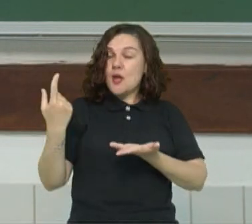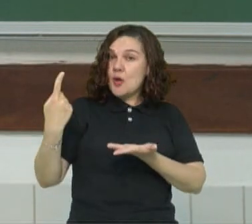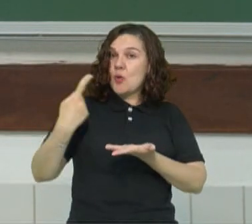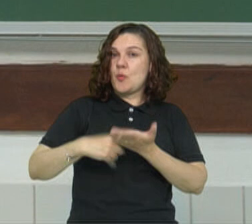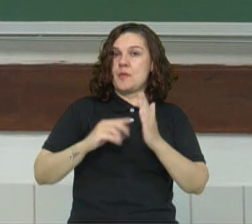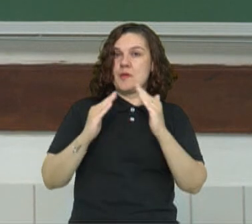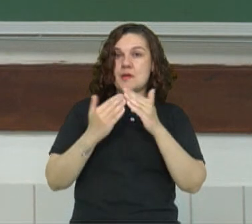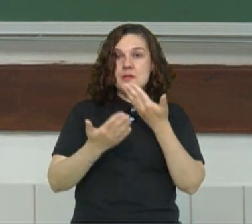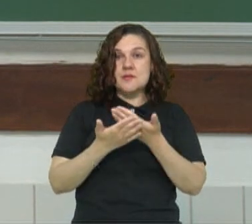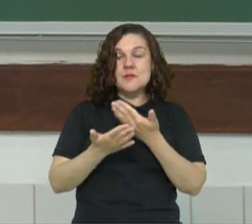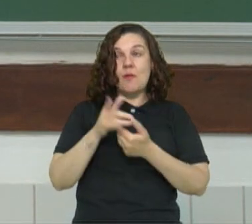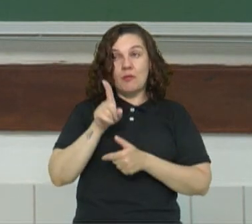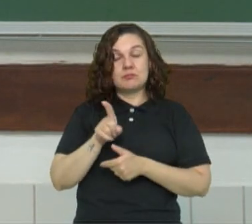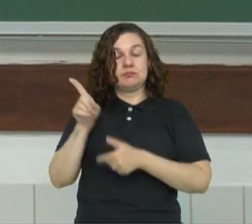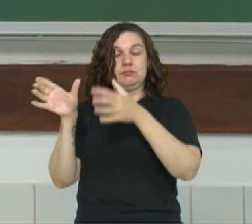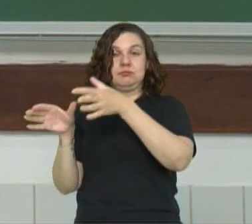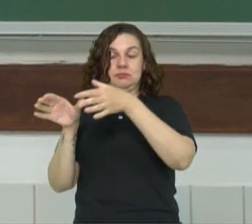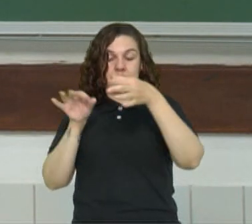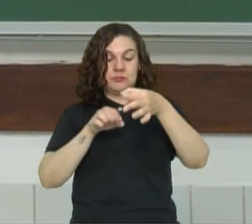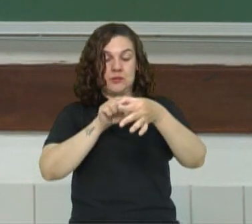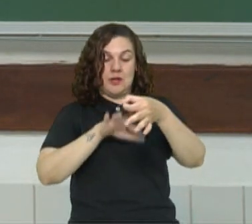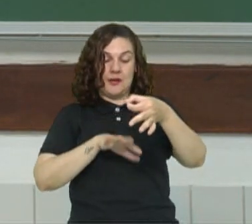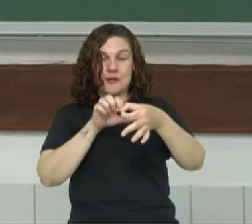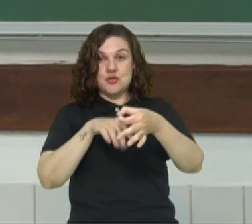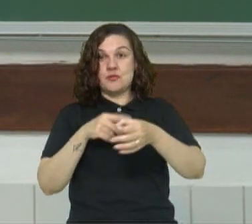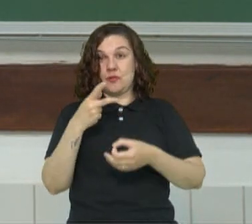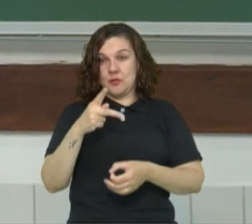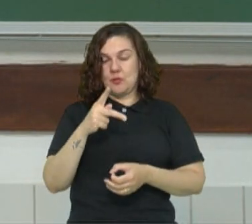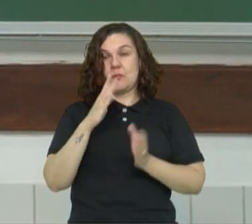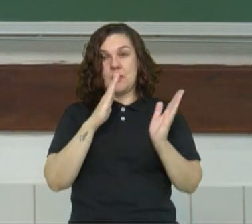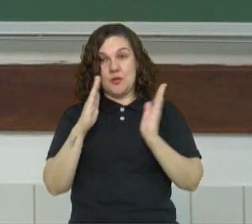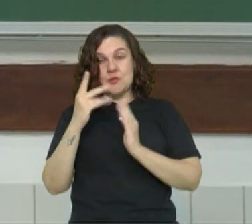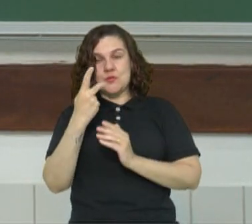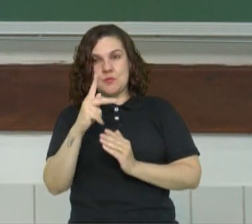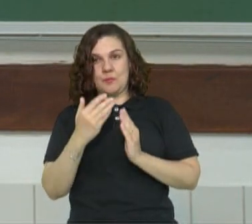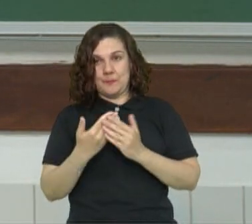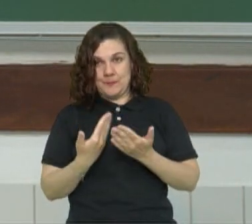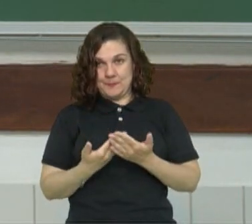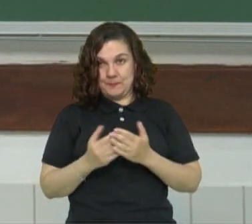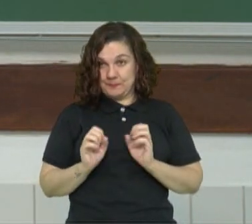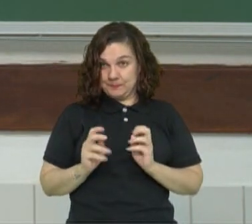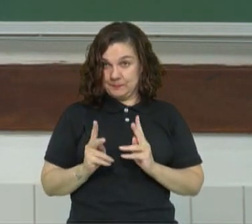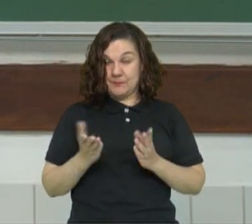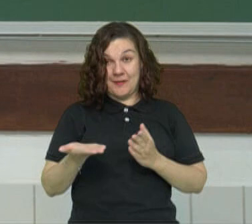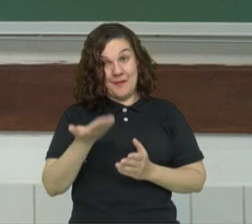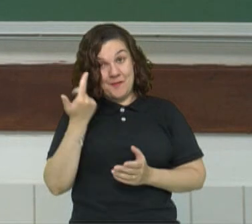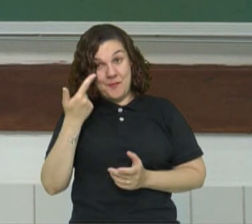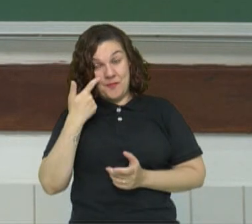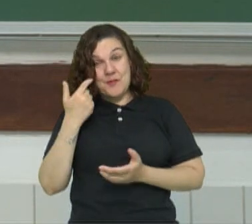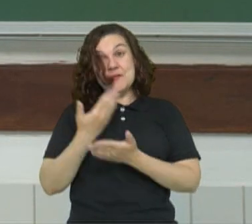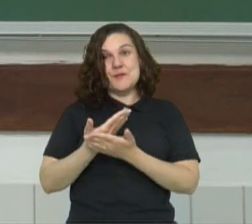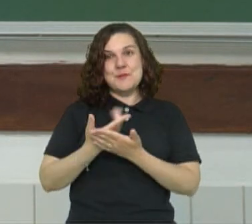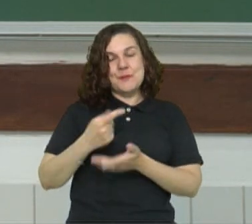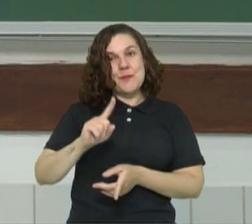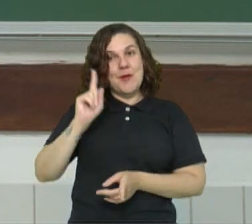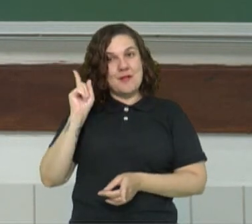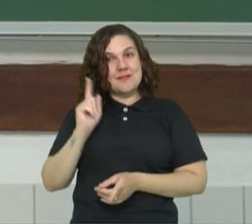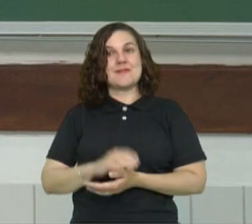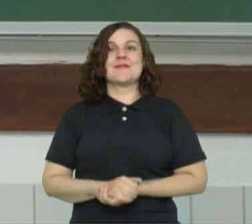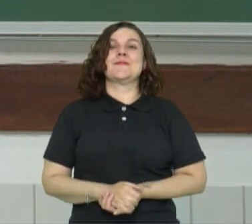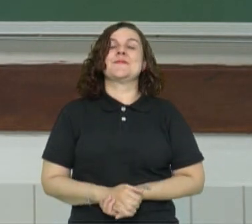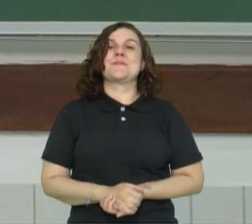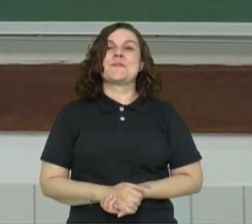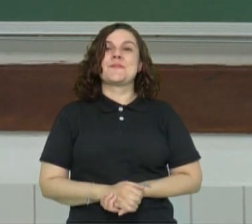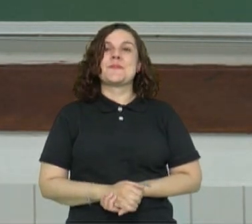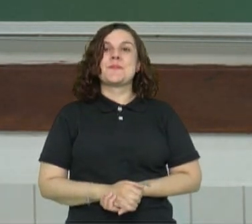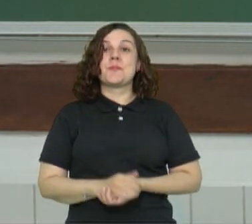para buscar as suas atividades conforme o cronograma da escola. Vamos ver o que nós aprendemos na aula